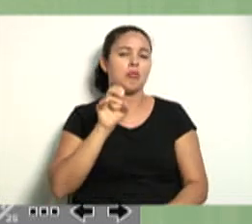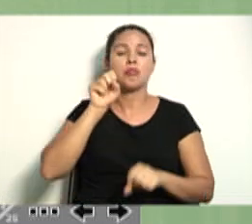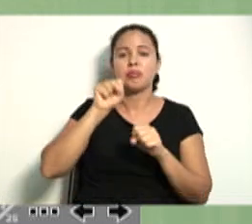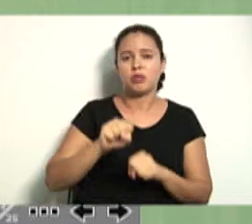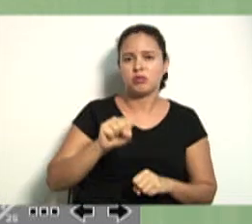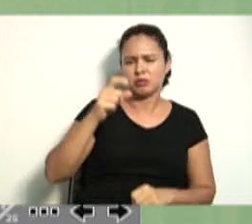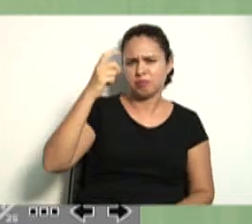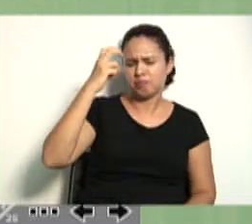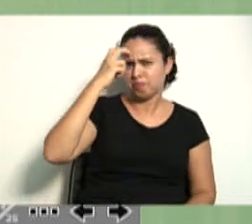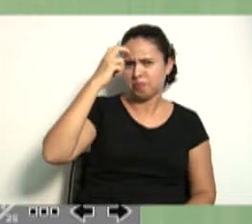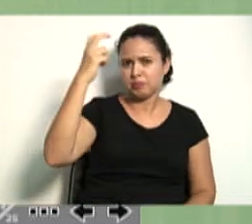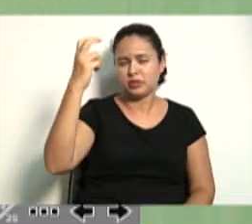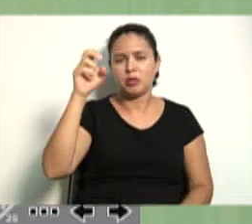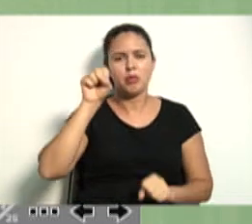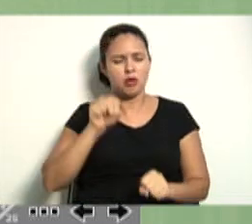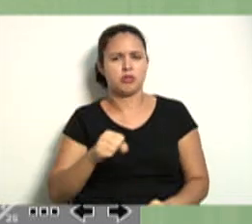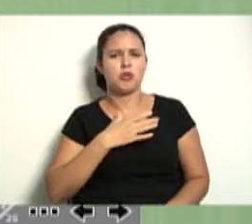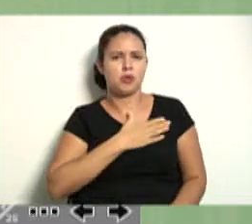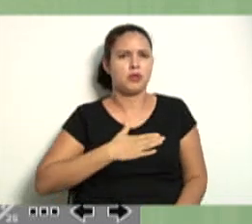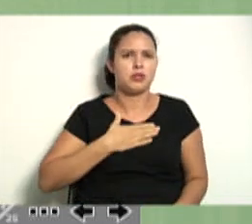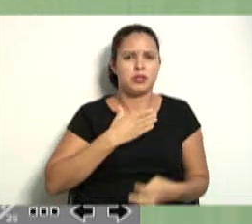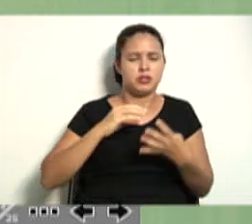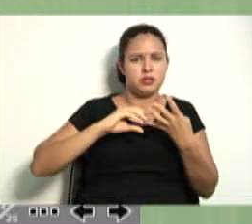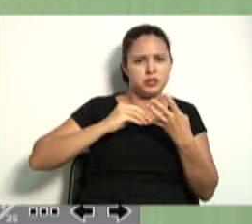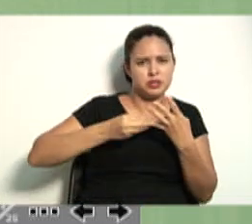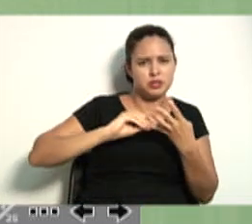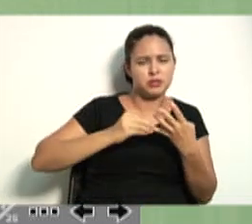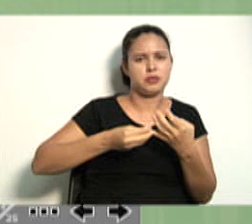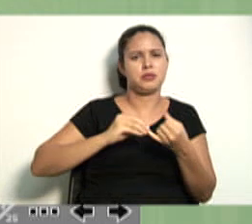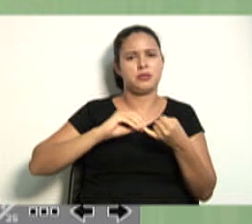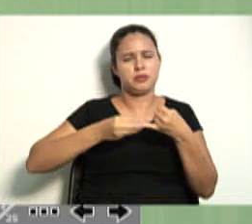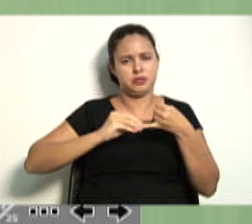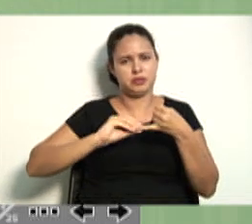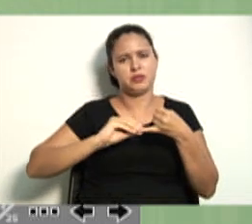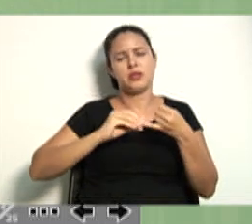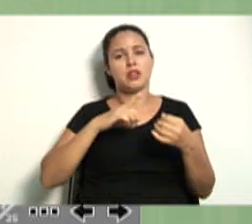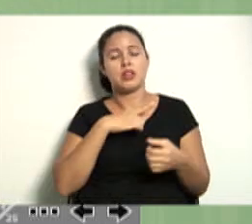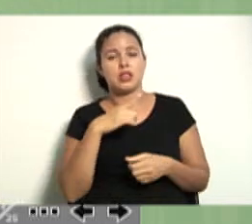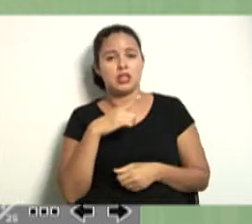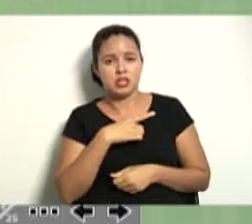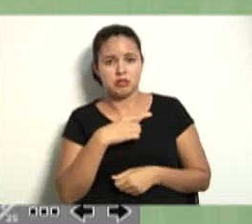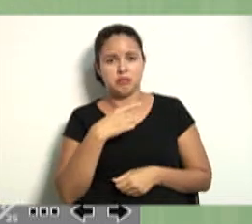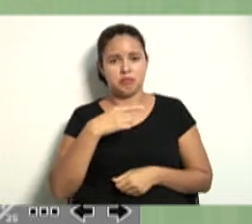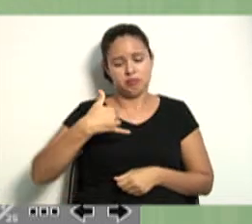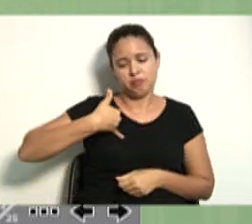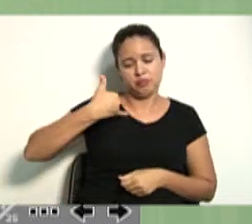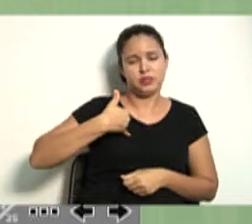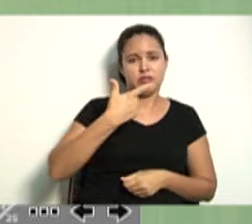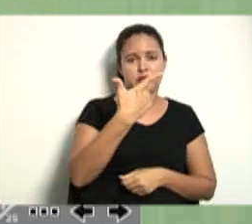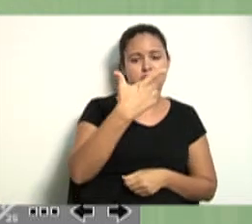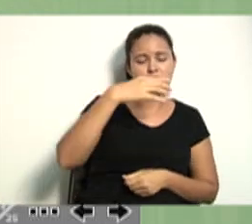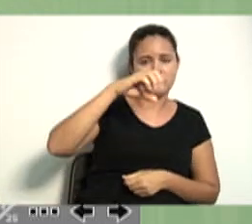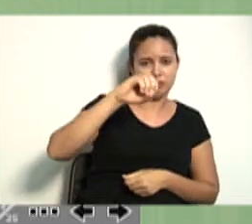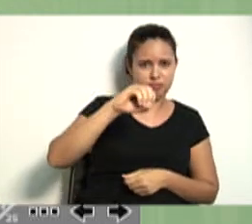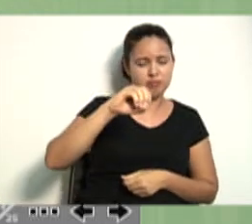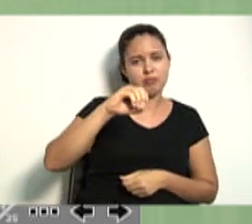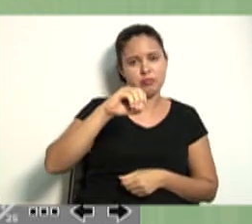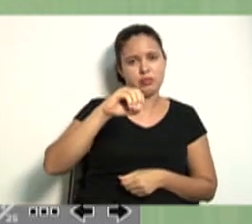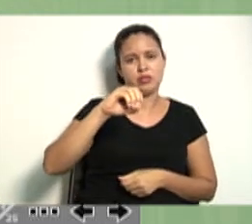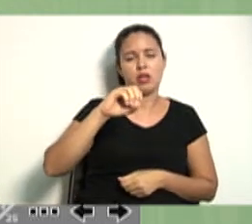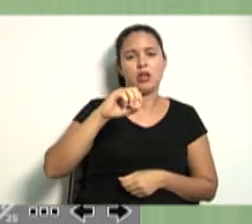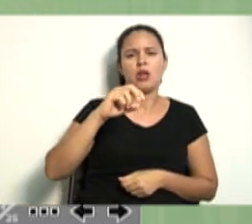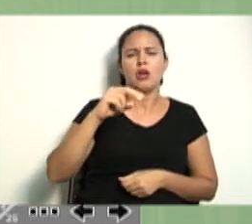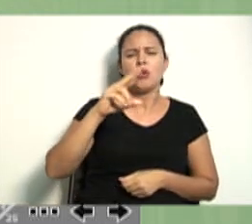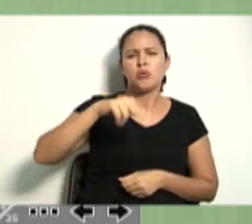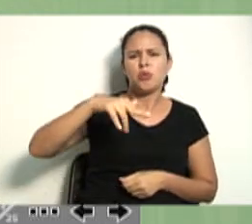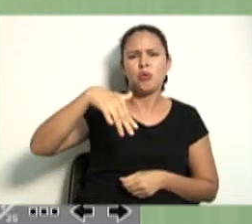inteligente, gostar de arroz, ter 20 anos, nunca ter dançado e várias